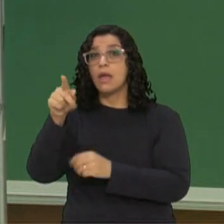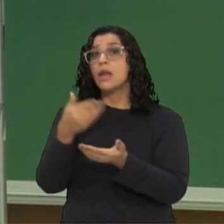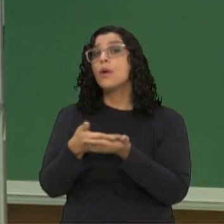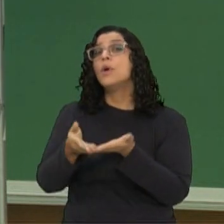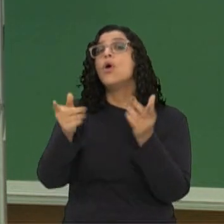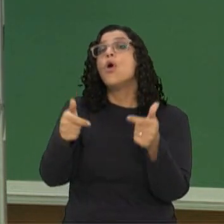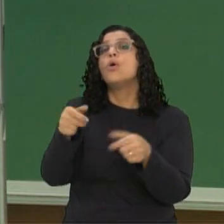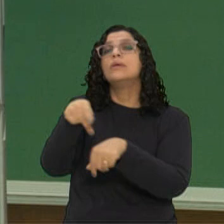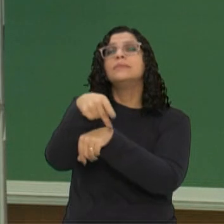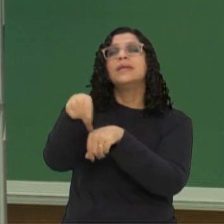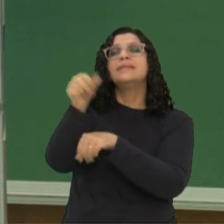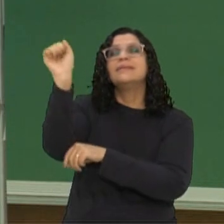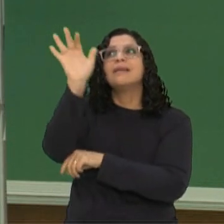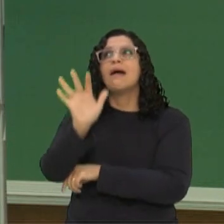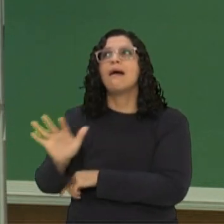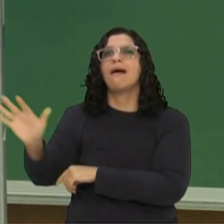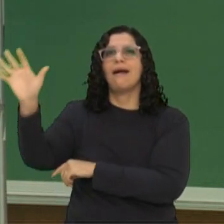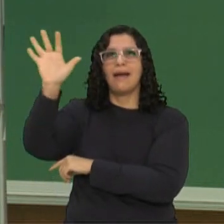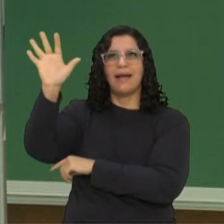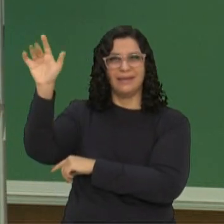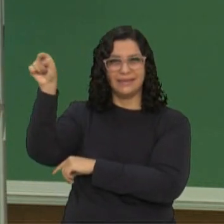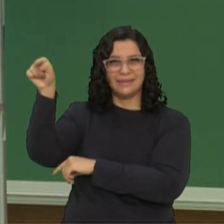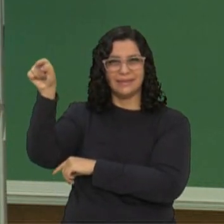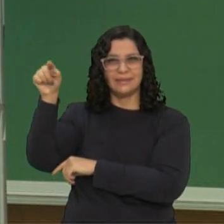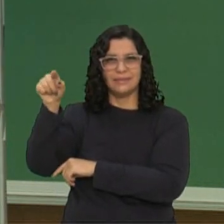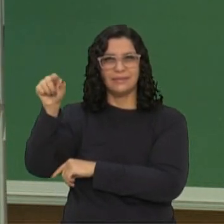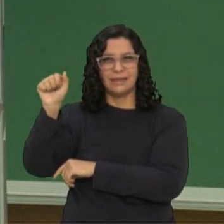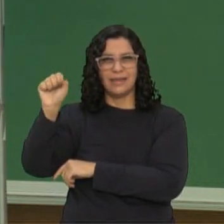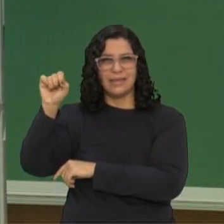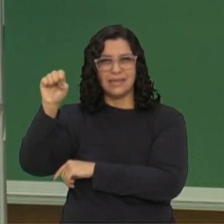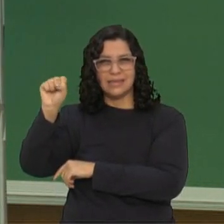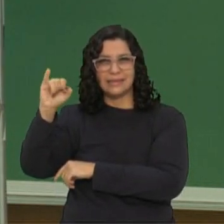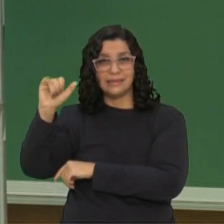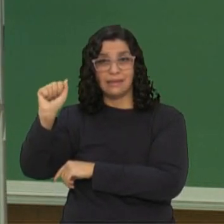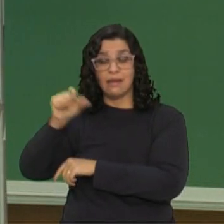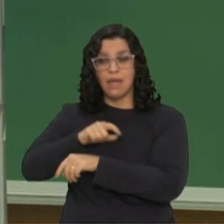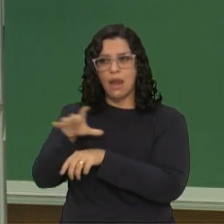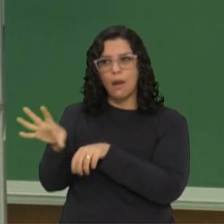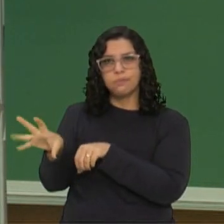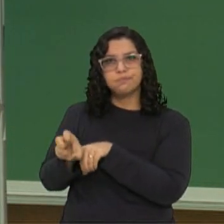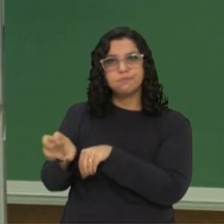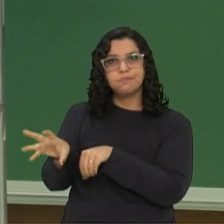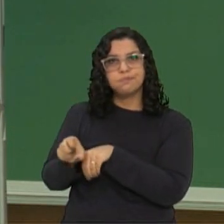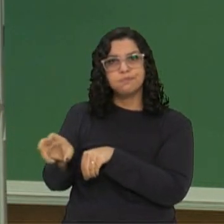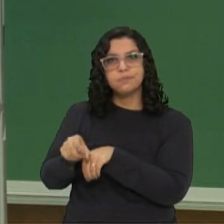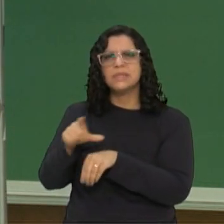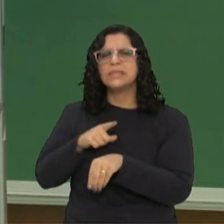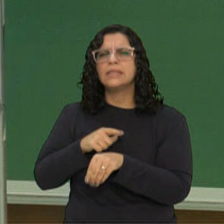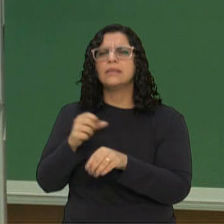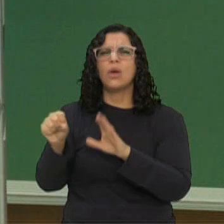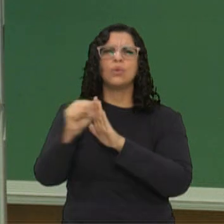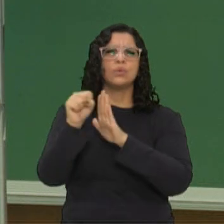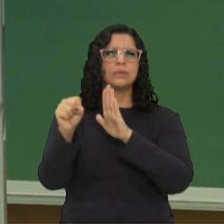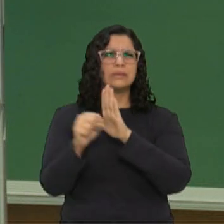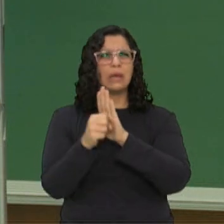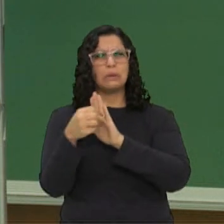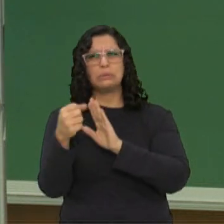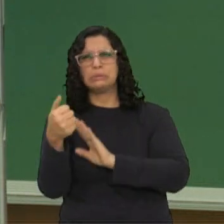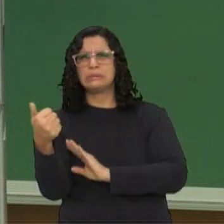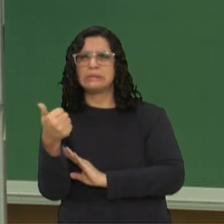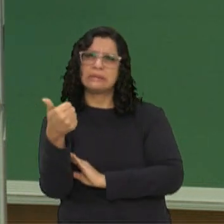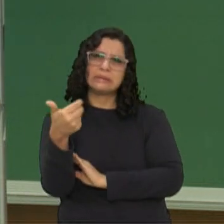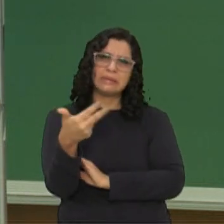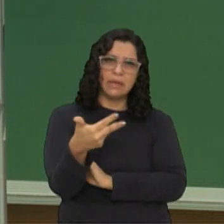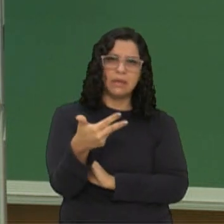na Ásia Menor, né? E ela tem propriedades magnéticas. Isso vem lá do século XIII, já